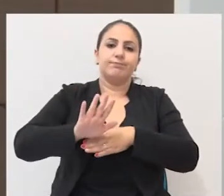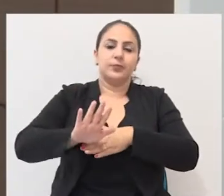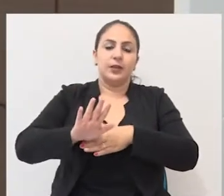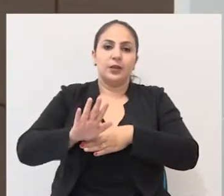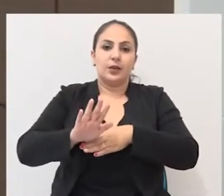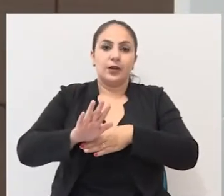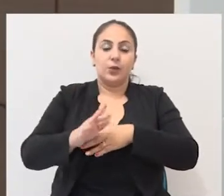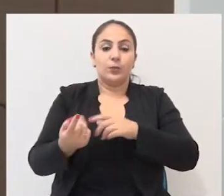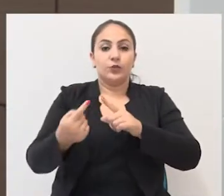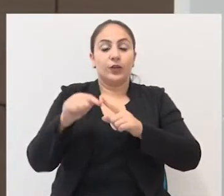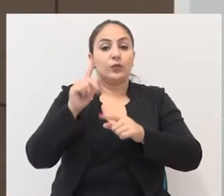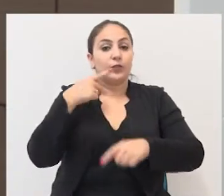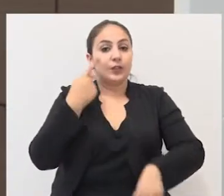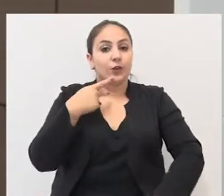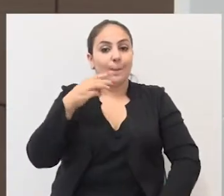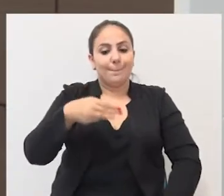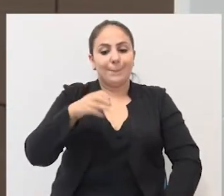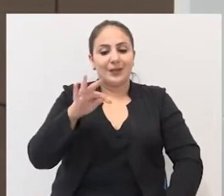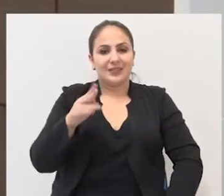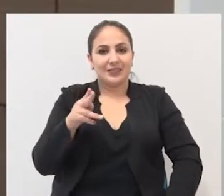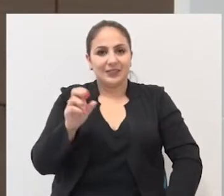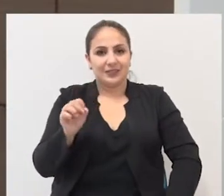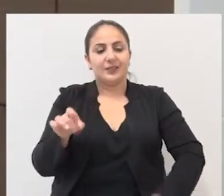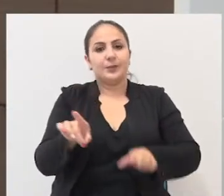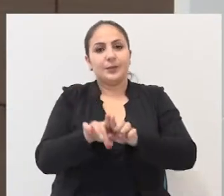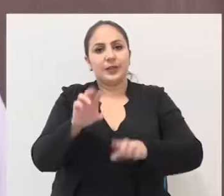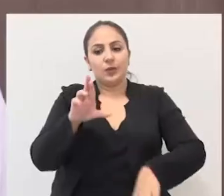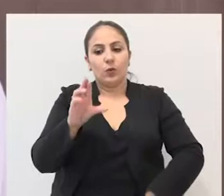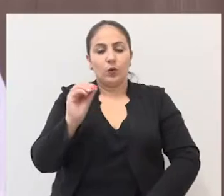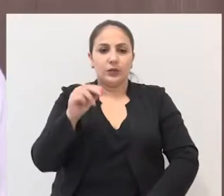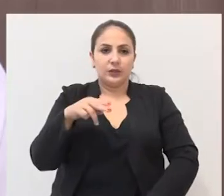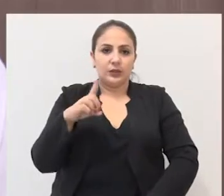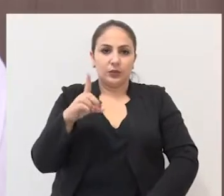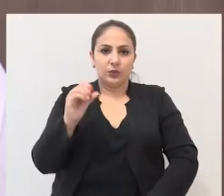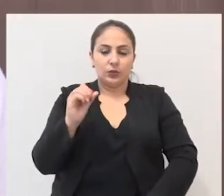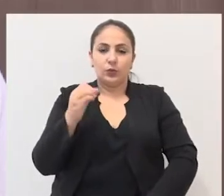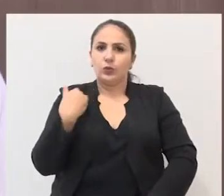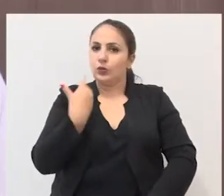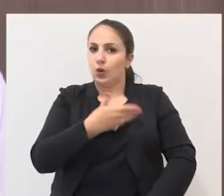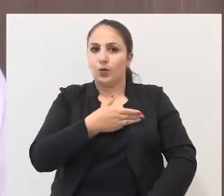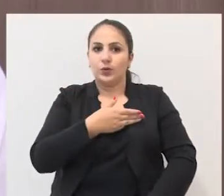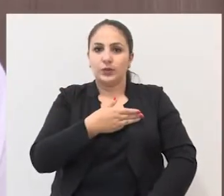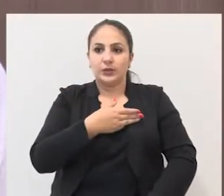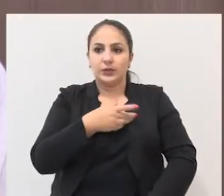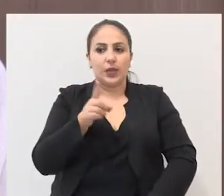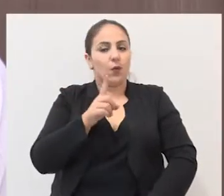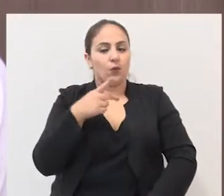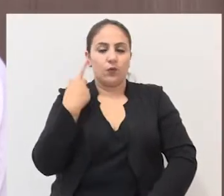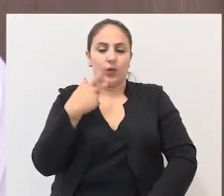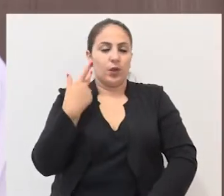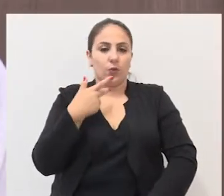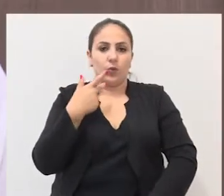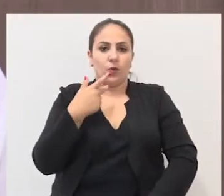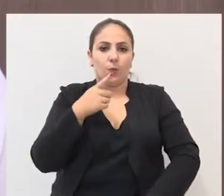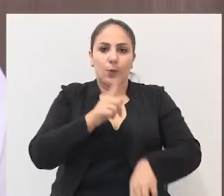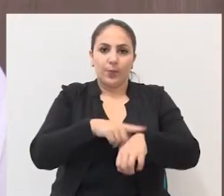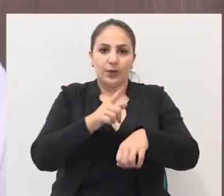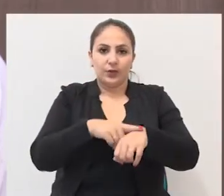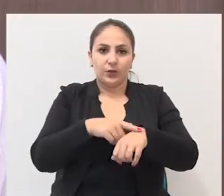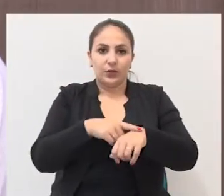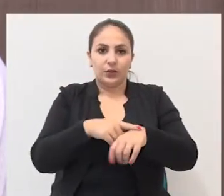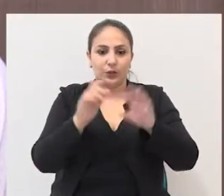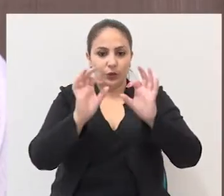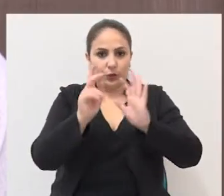dos vereadores Matheus Vespi e Ronaldo Rosa. Não éramos vereadores quando o Plano Municipal da Educação foi